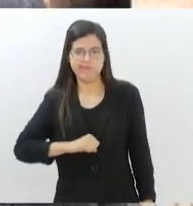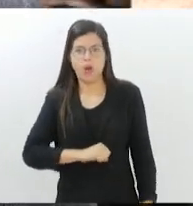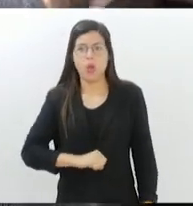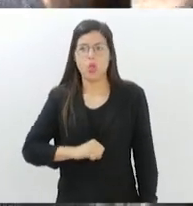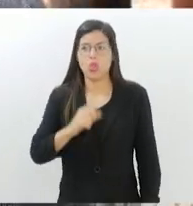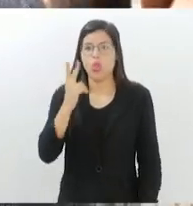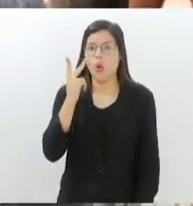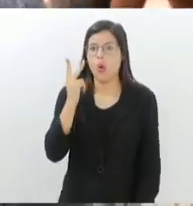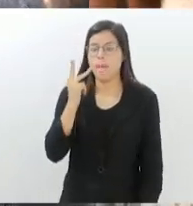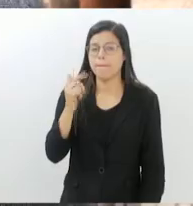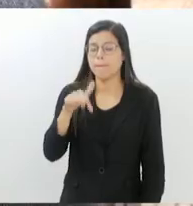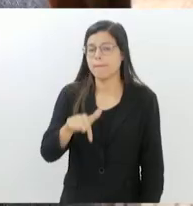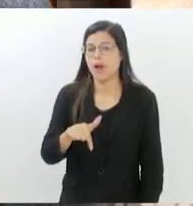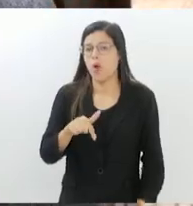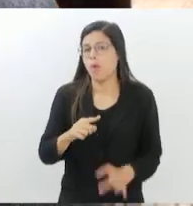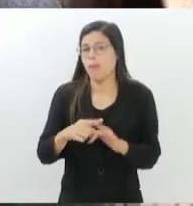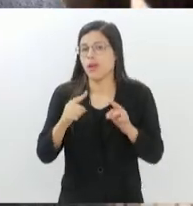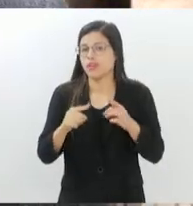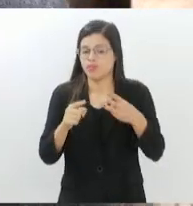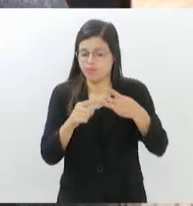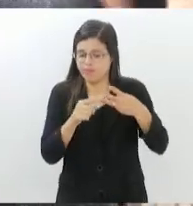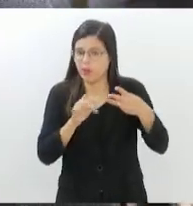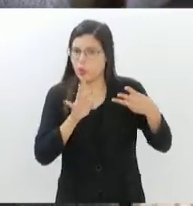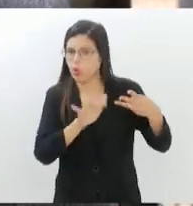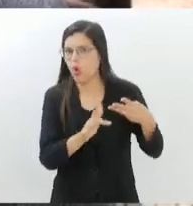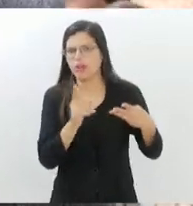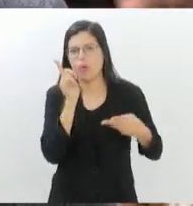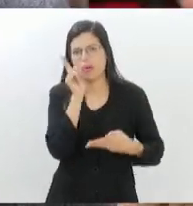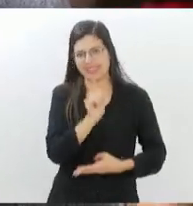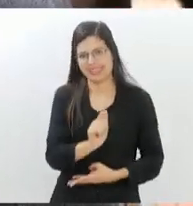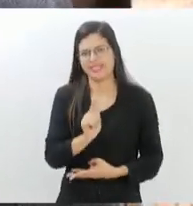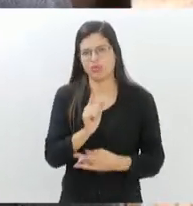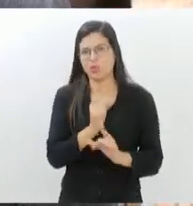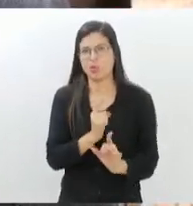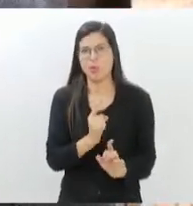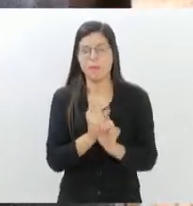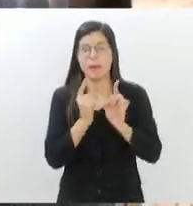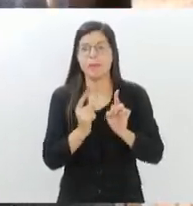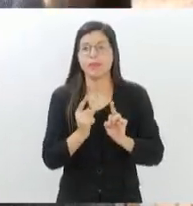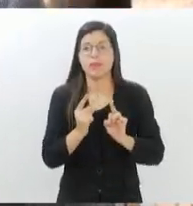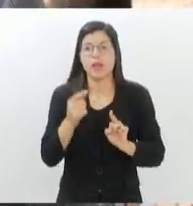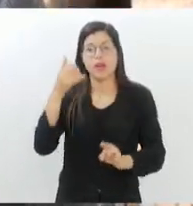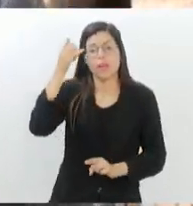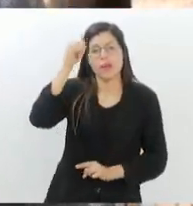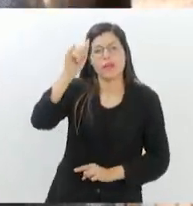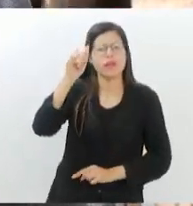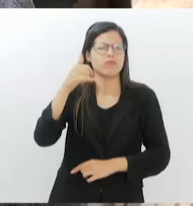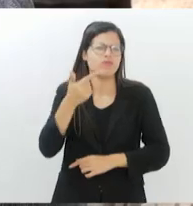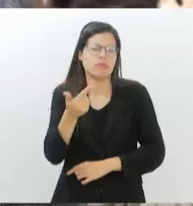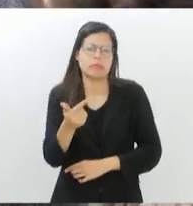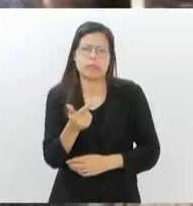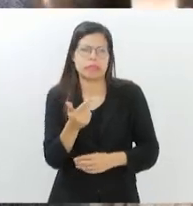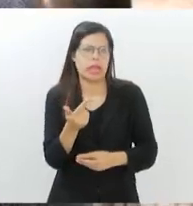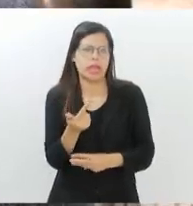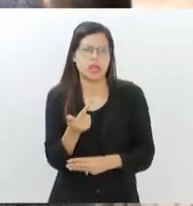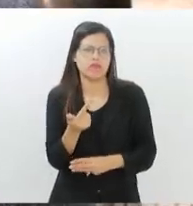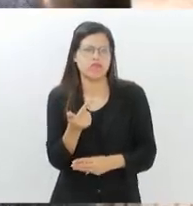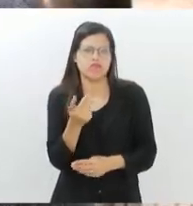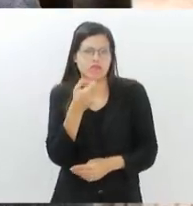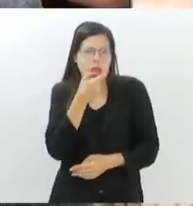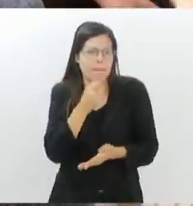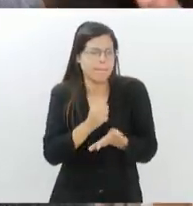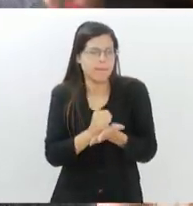nada que substitua e é importante fazer. Para prevenção, não temos nada de específico, não temos uma